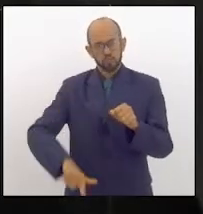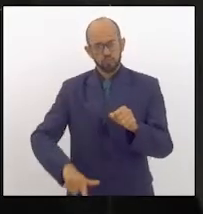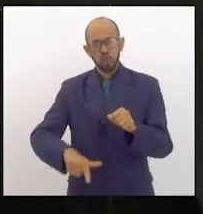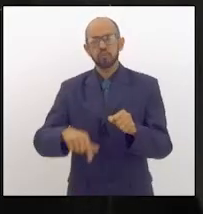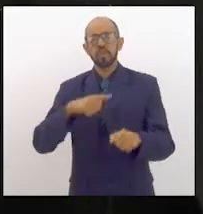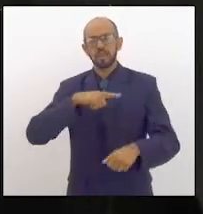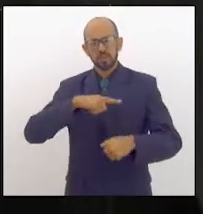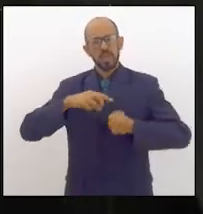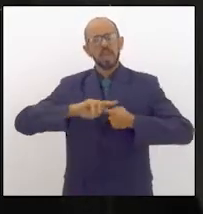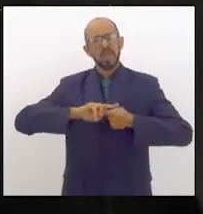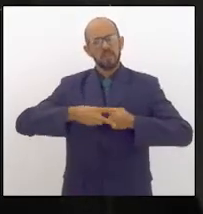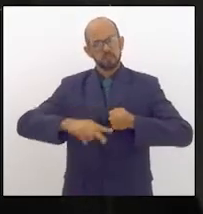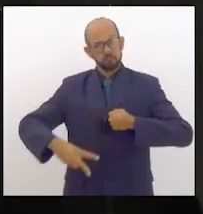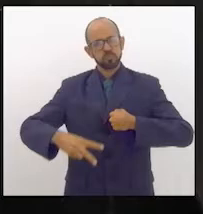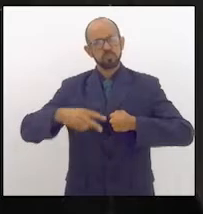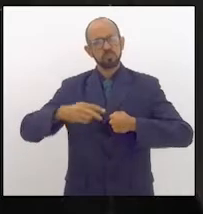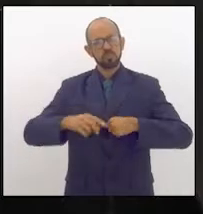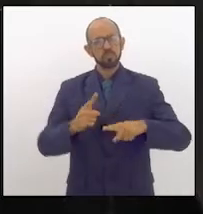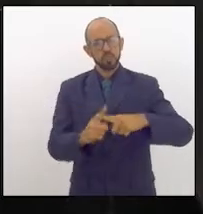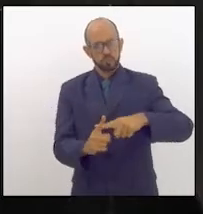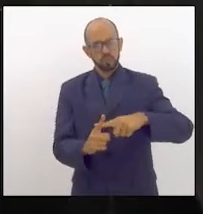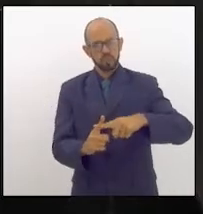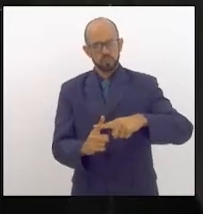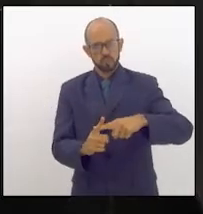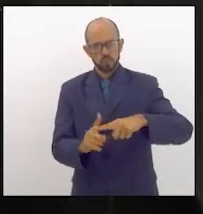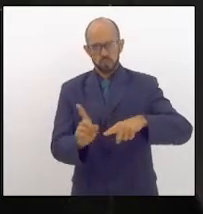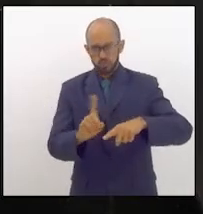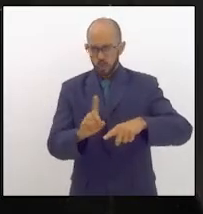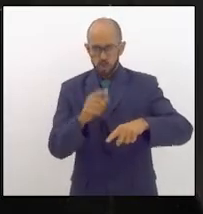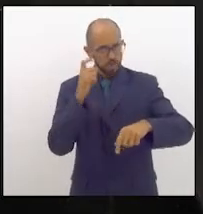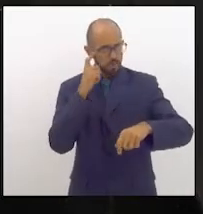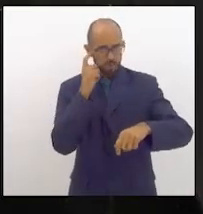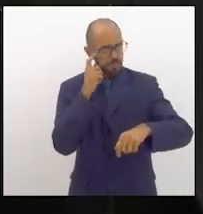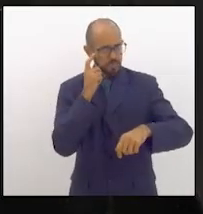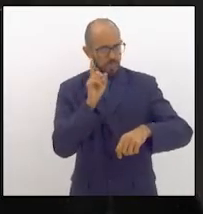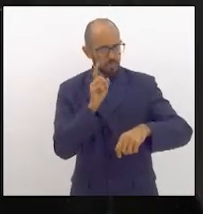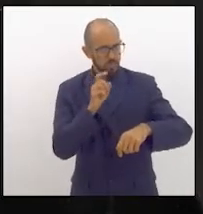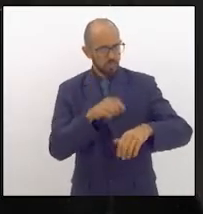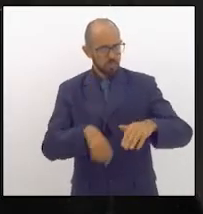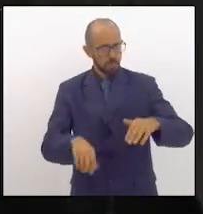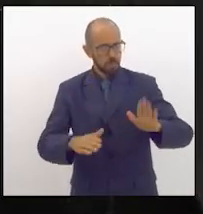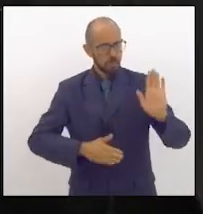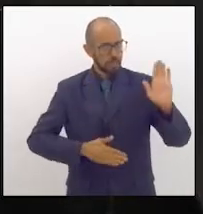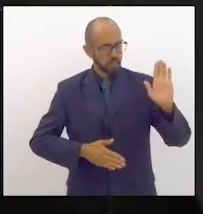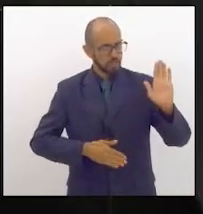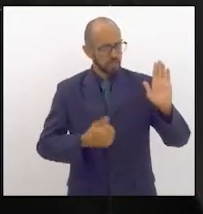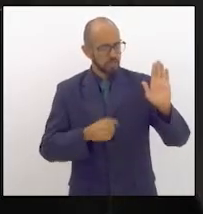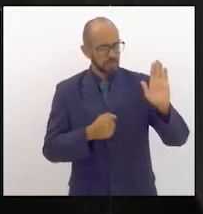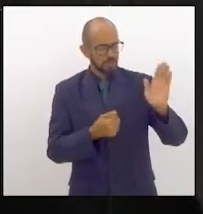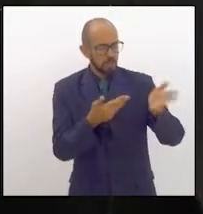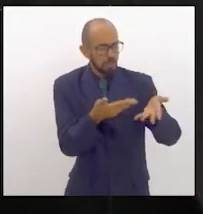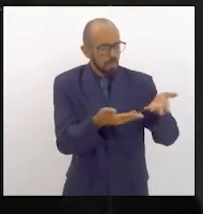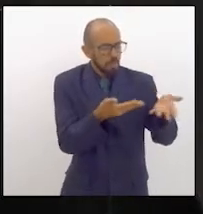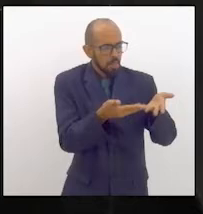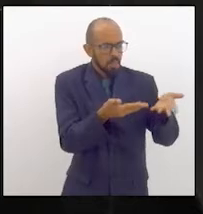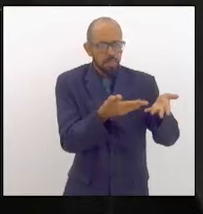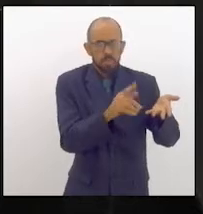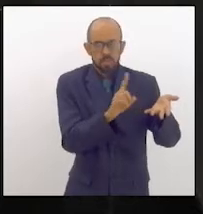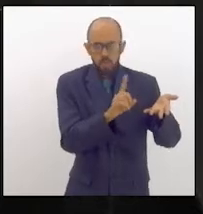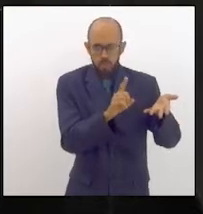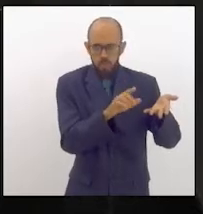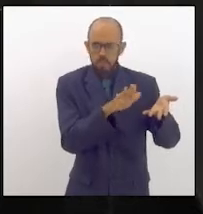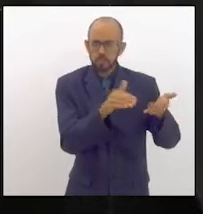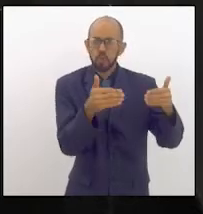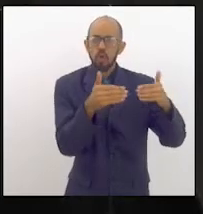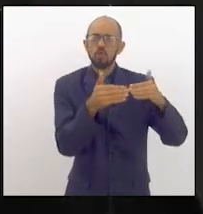produz efeitos que levante não achamos que bandidos têm que ser tratados é com doçura mas na forma da Lei na forma do que